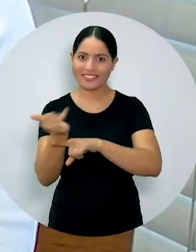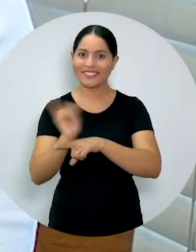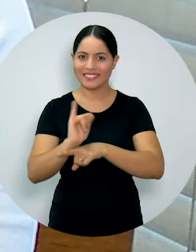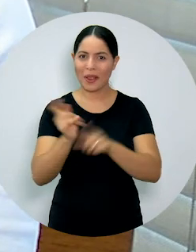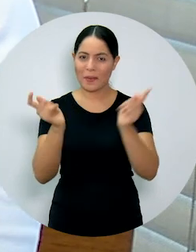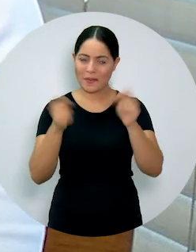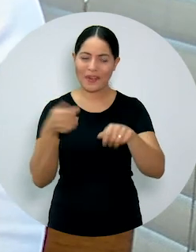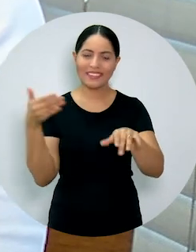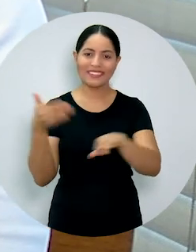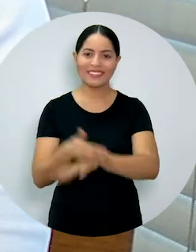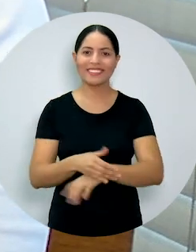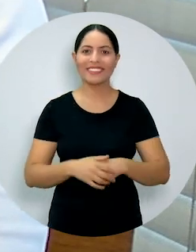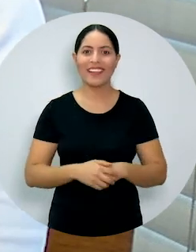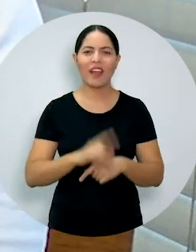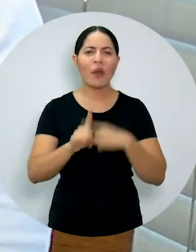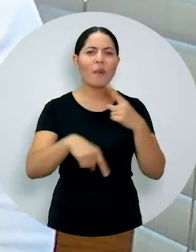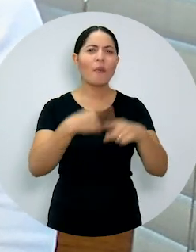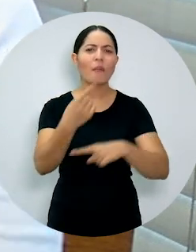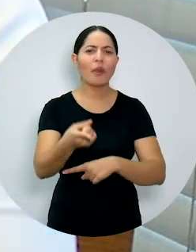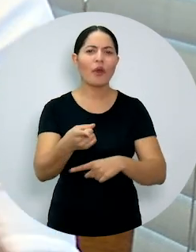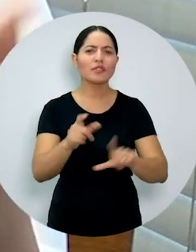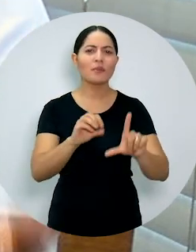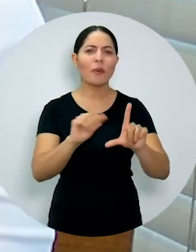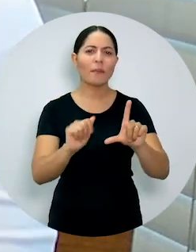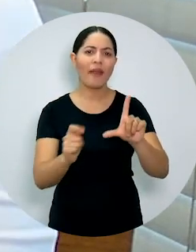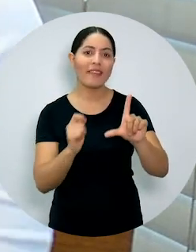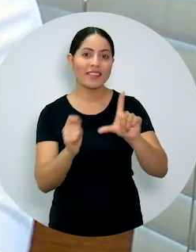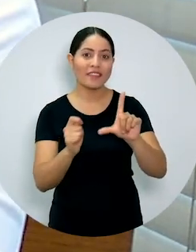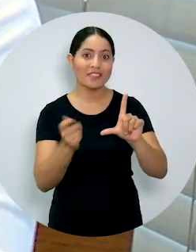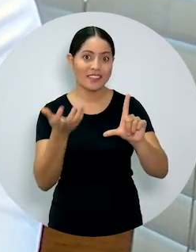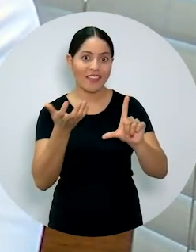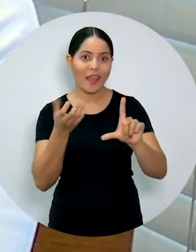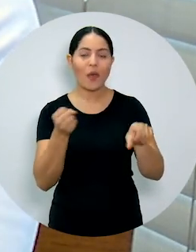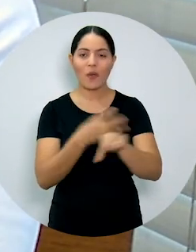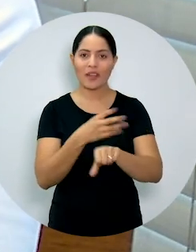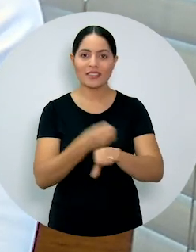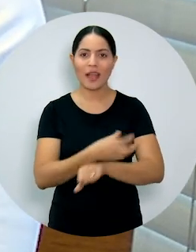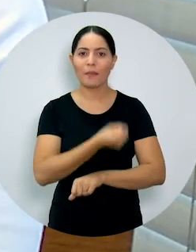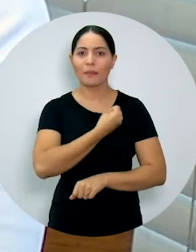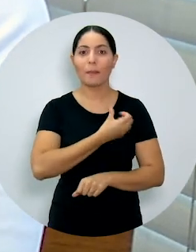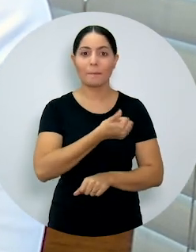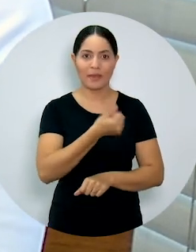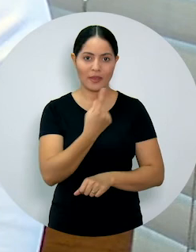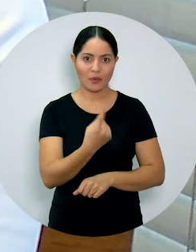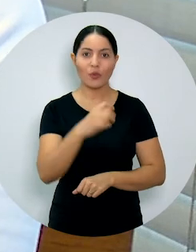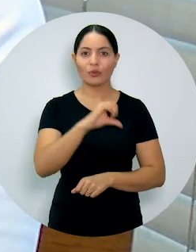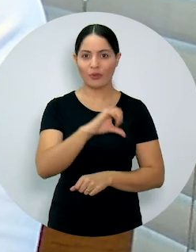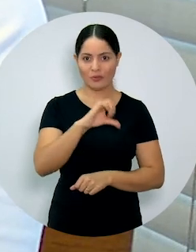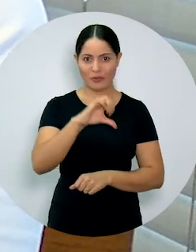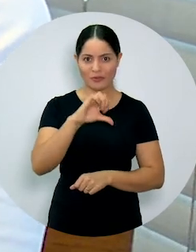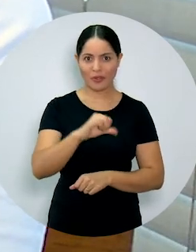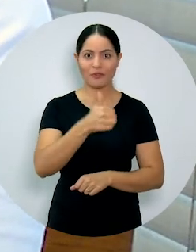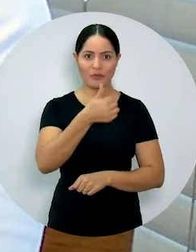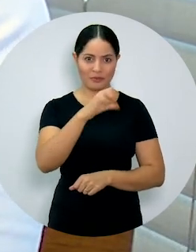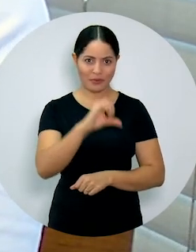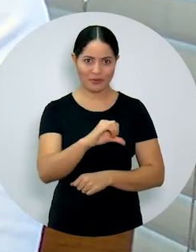no YouTube. E se quiser sugerir um tema para o próximo OAB Entrevista, é pelo WhatsApp. DDD 61,